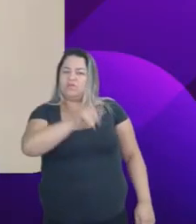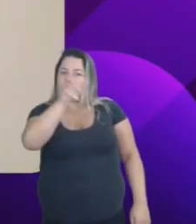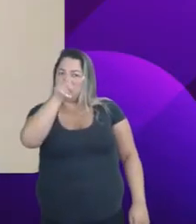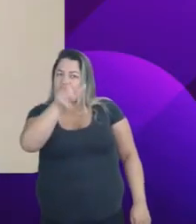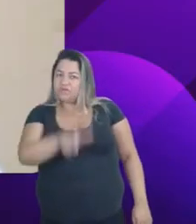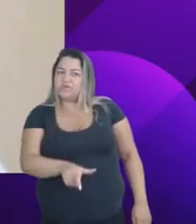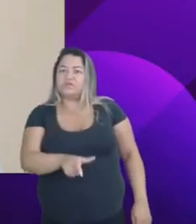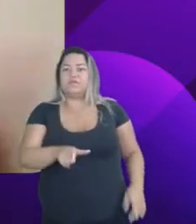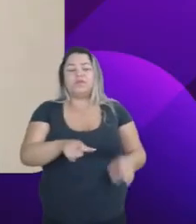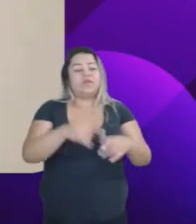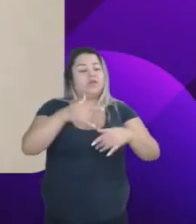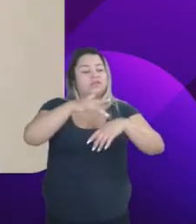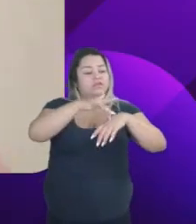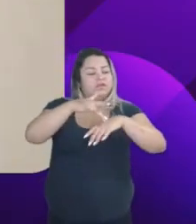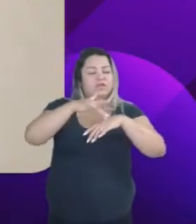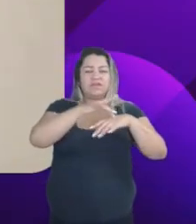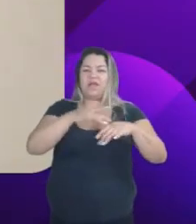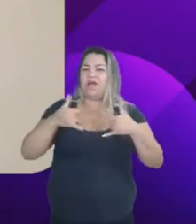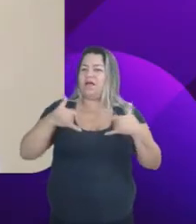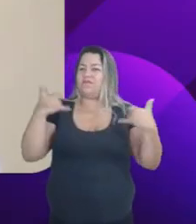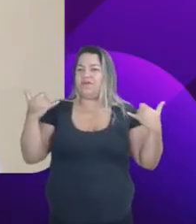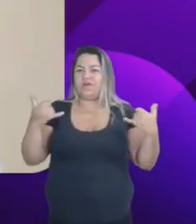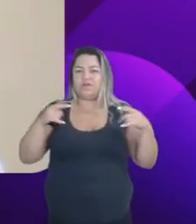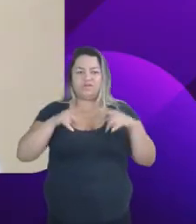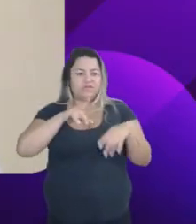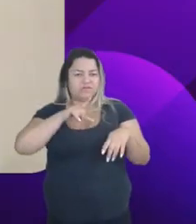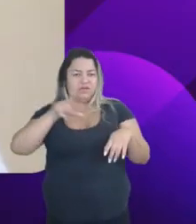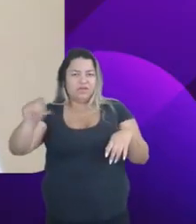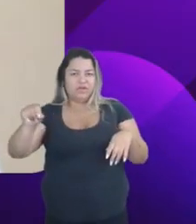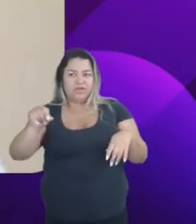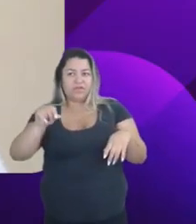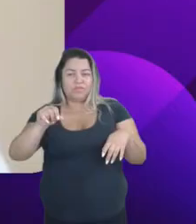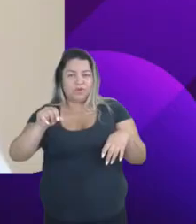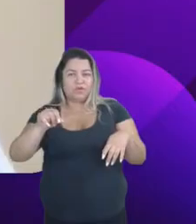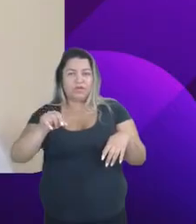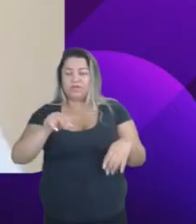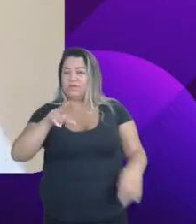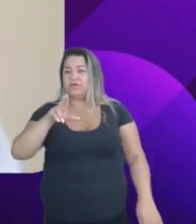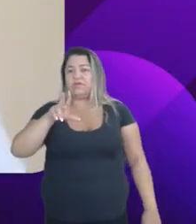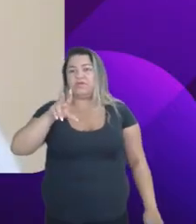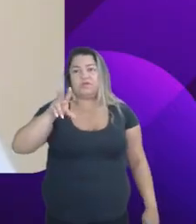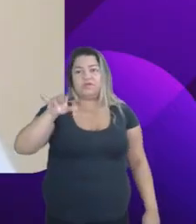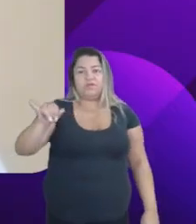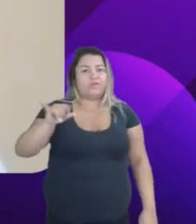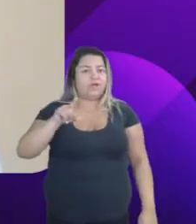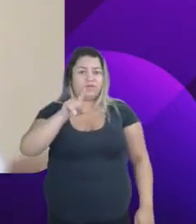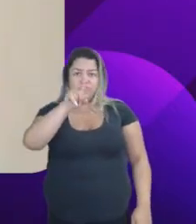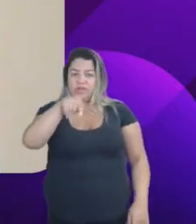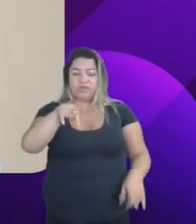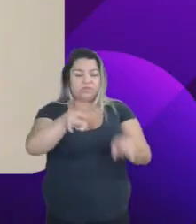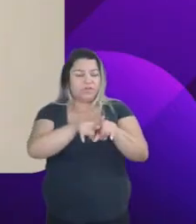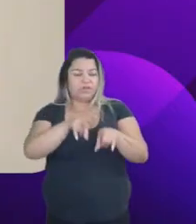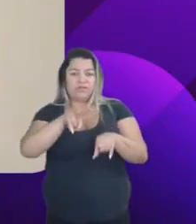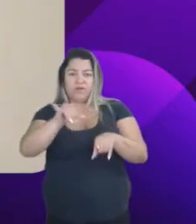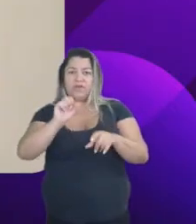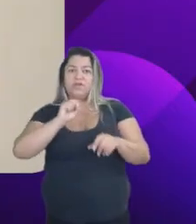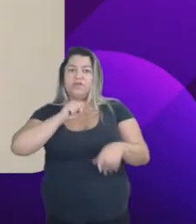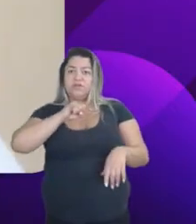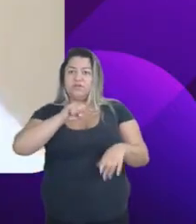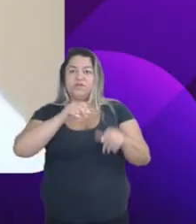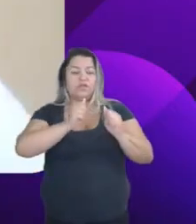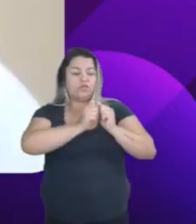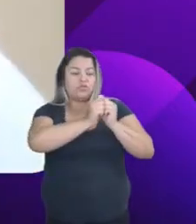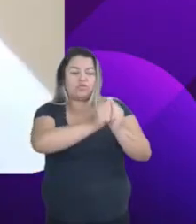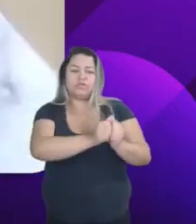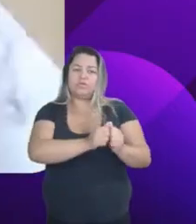você quer ir dançar numa festa, ele fala que se dançar, ele vai embora. Quando ele diz que não vai na festa, que você também não vai, porque você só pode andar com o lado